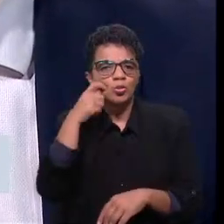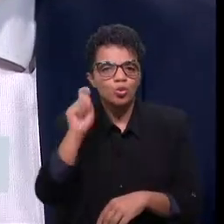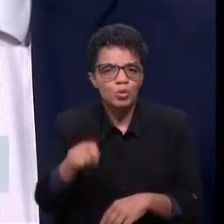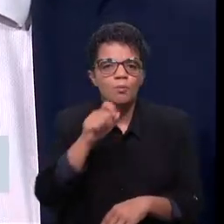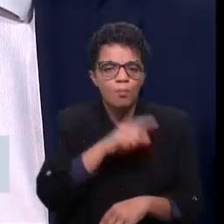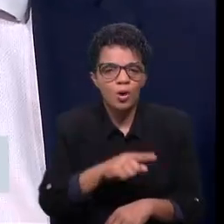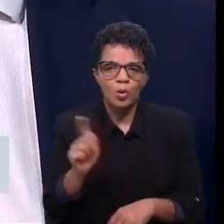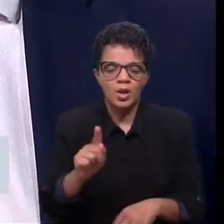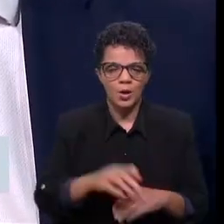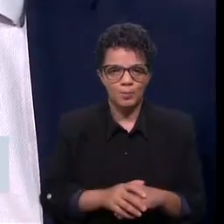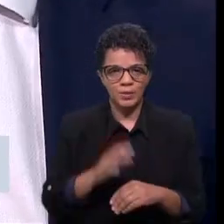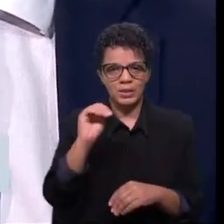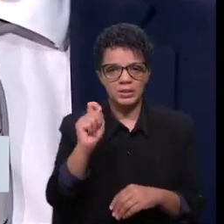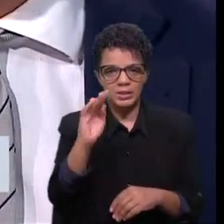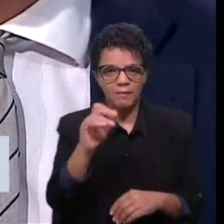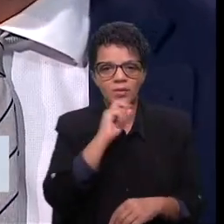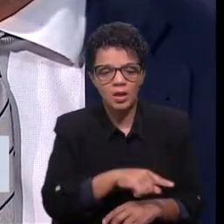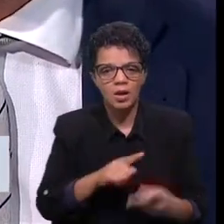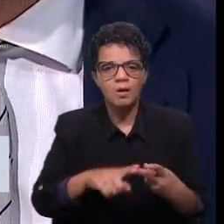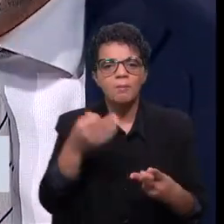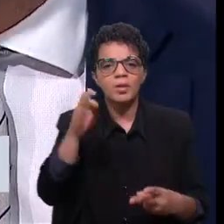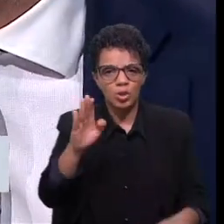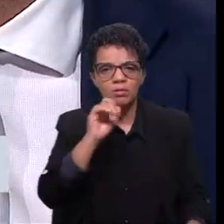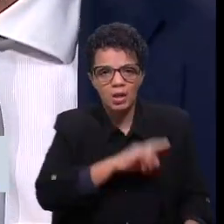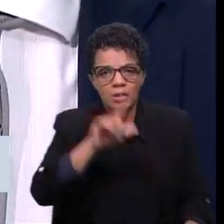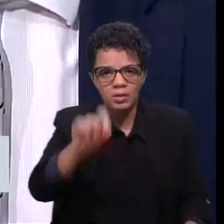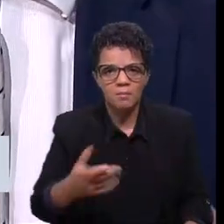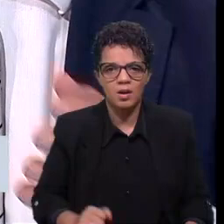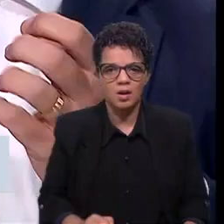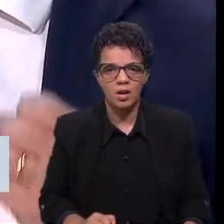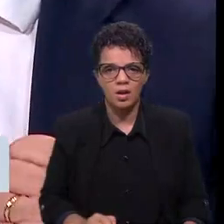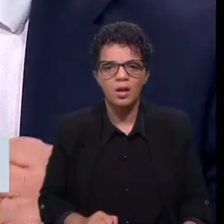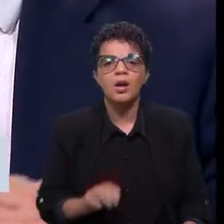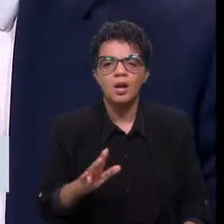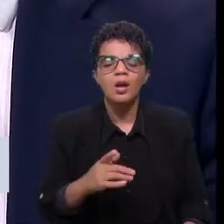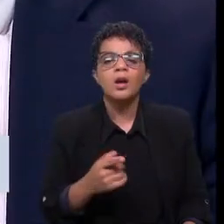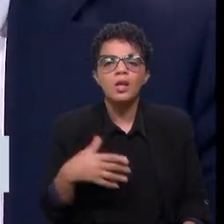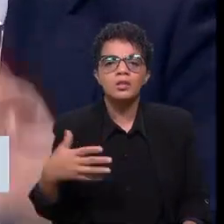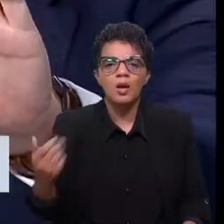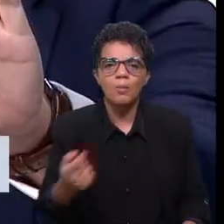podem os Agentes do CEF podem e os inspetores da polícia judiciária também pod magistrados não